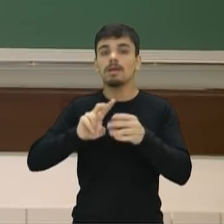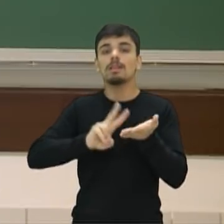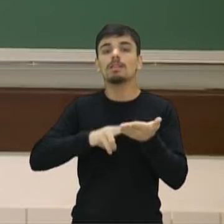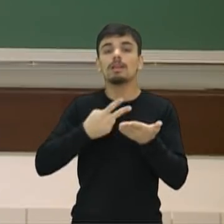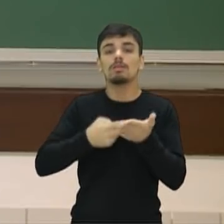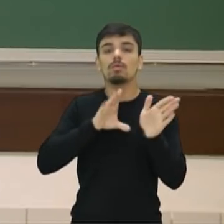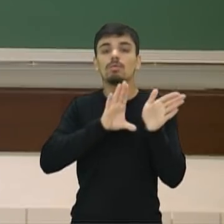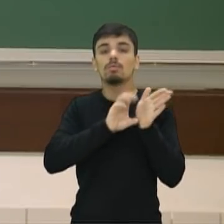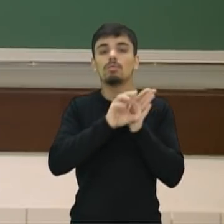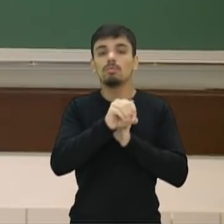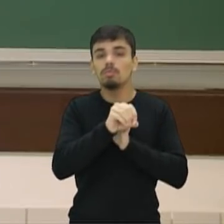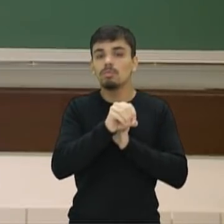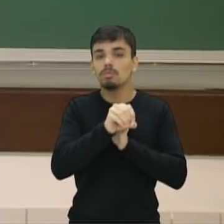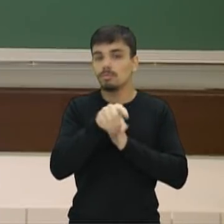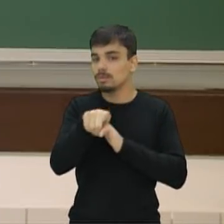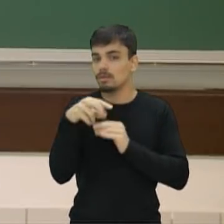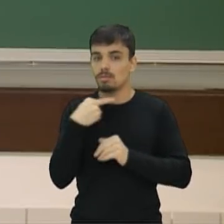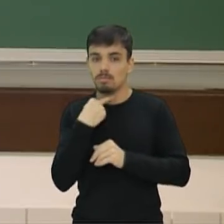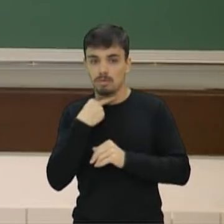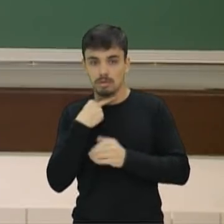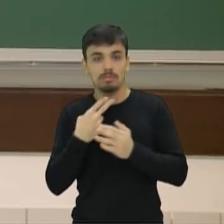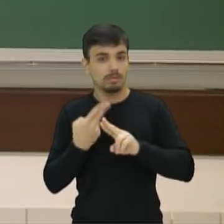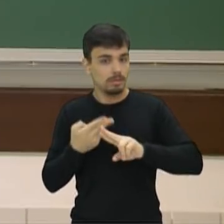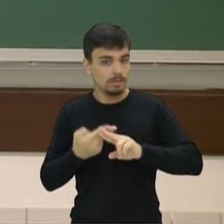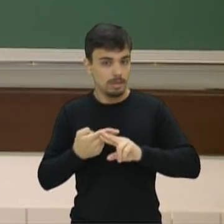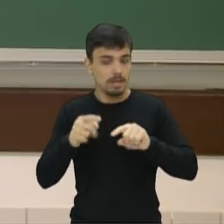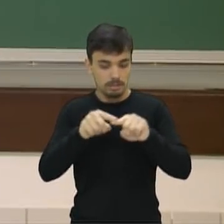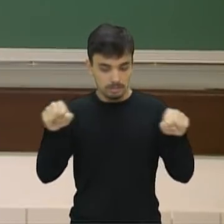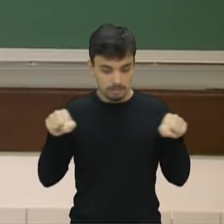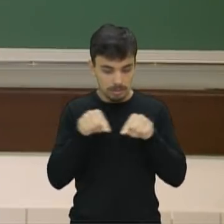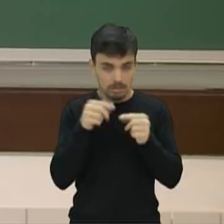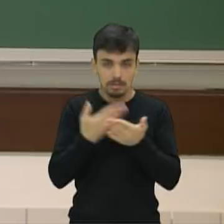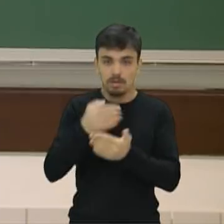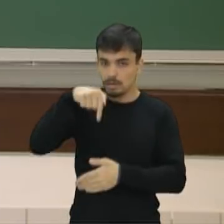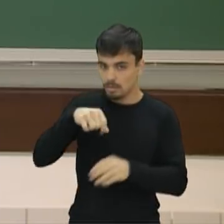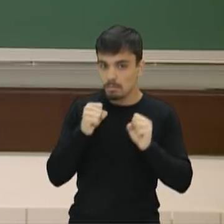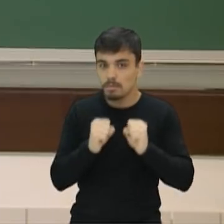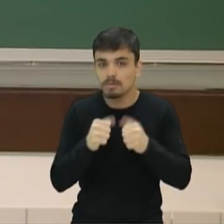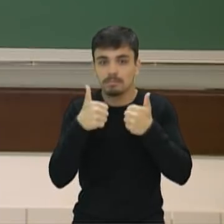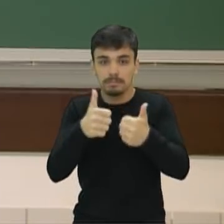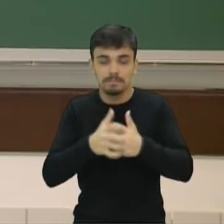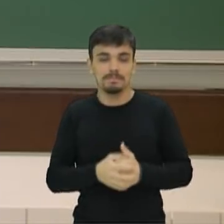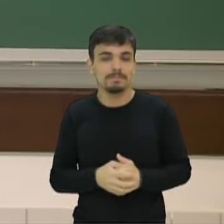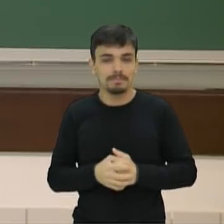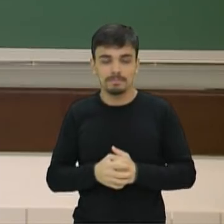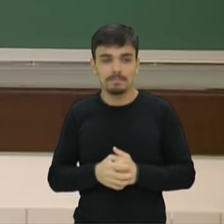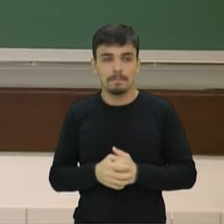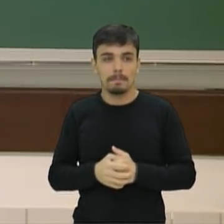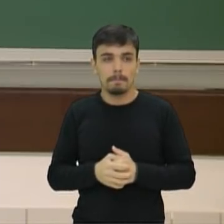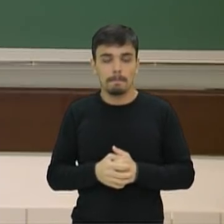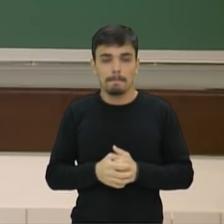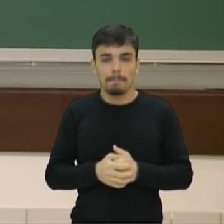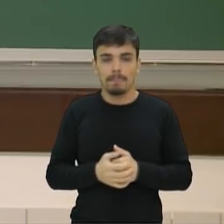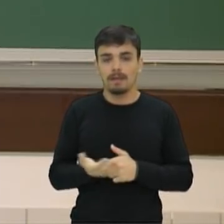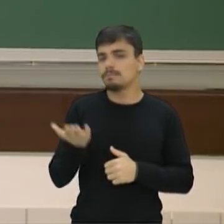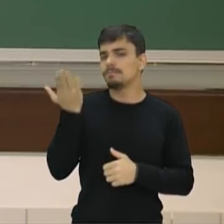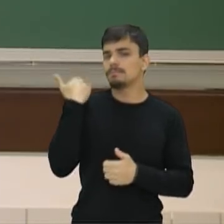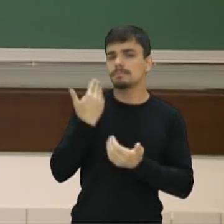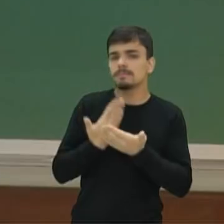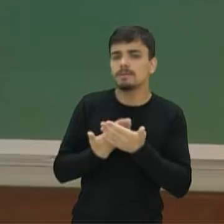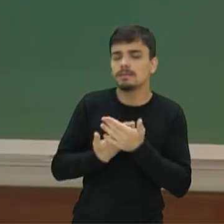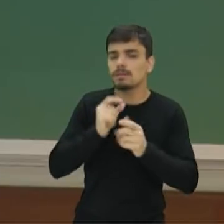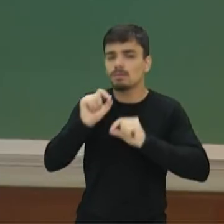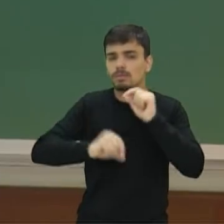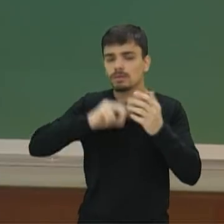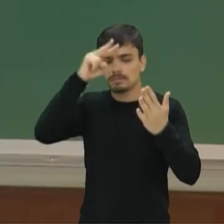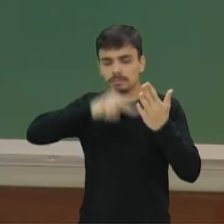usar, né? Coisa que você não pode usar na sala de aula, né? Aqui você pode. Então vamos lá. A aula passada, o que a gente viu? A gente